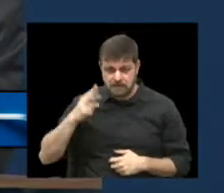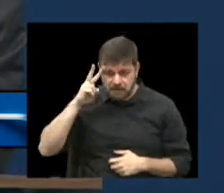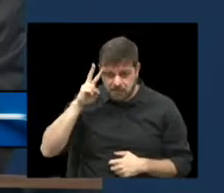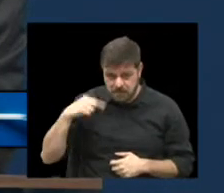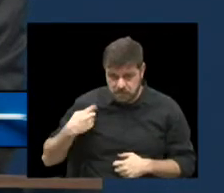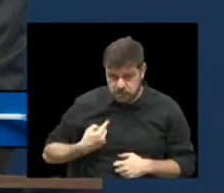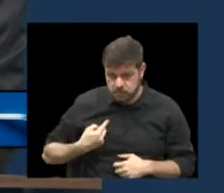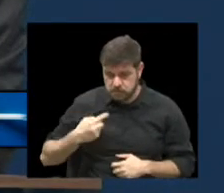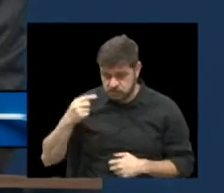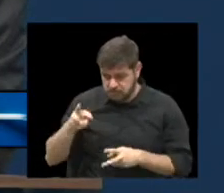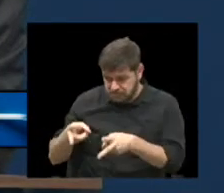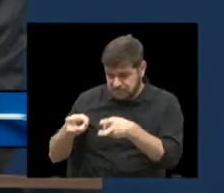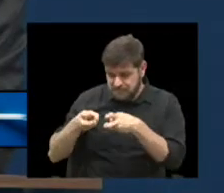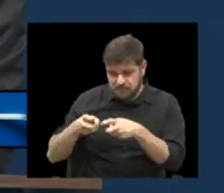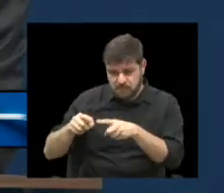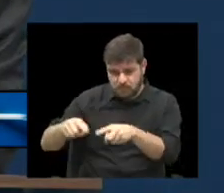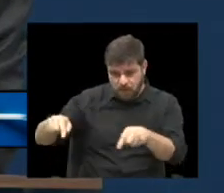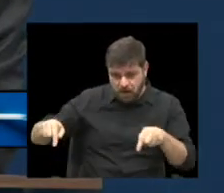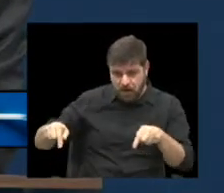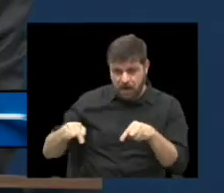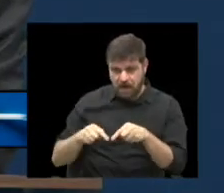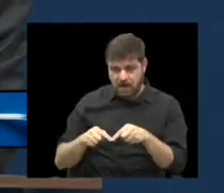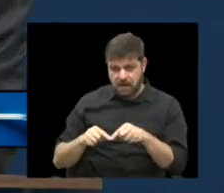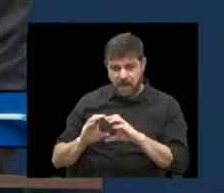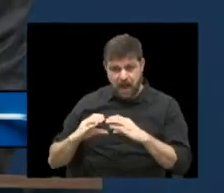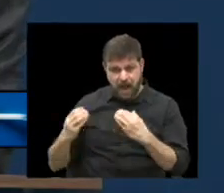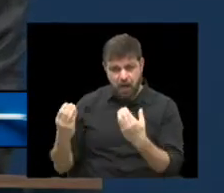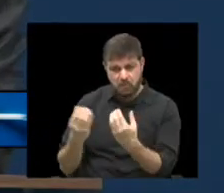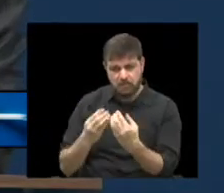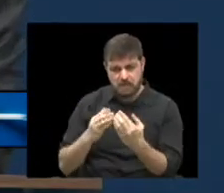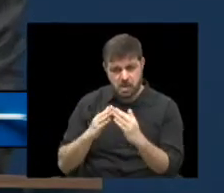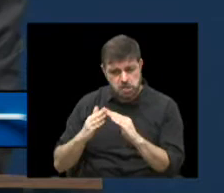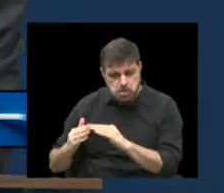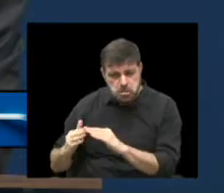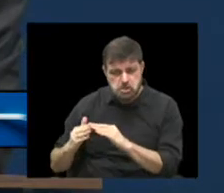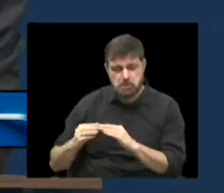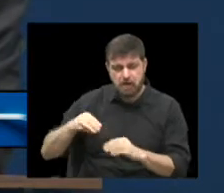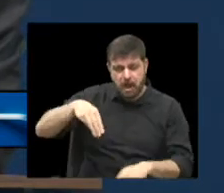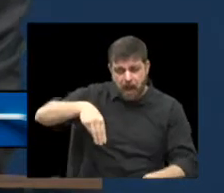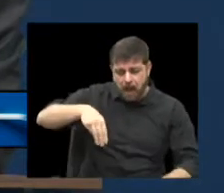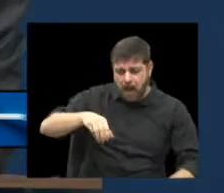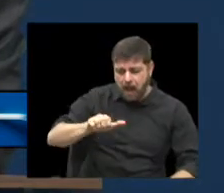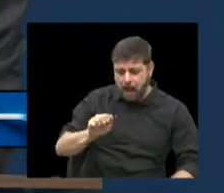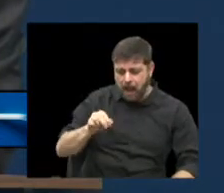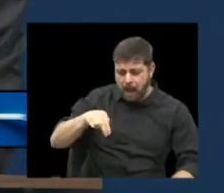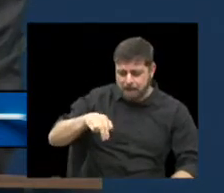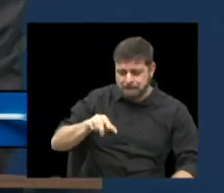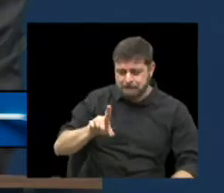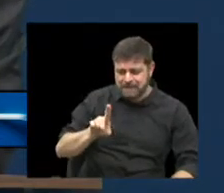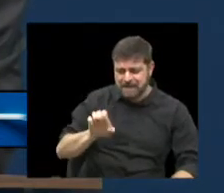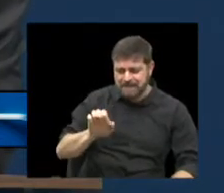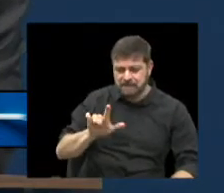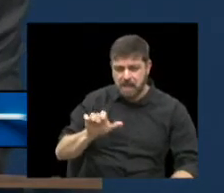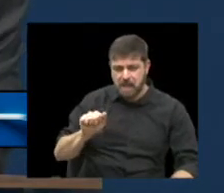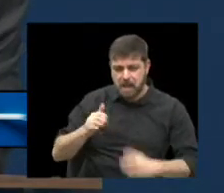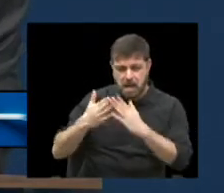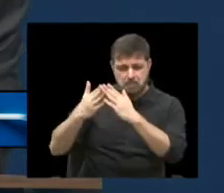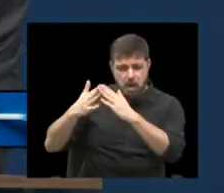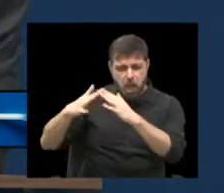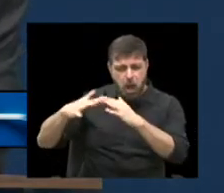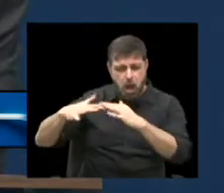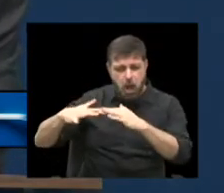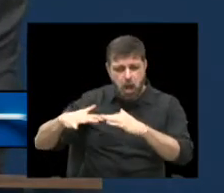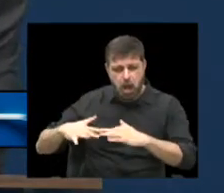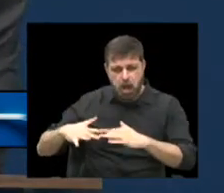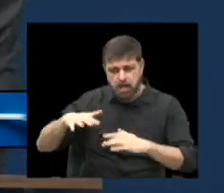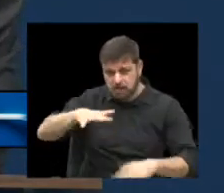a reintegração de posse da comunidade Mandela, um momento traumático para a cidade de Campinas, uma área ali no